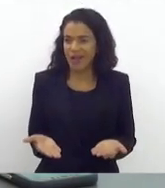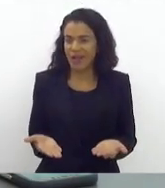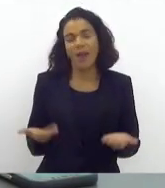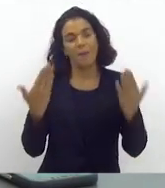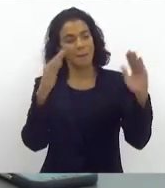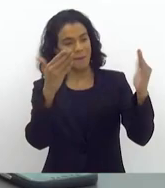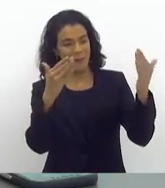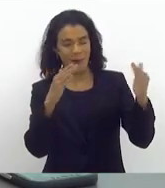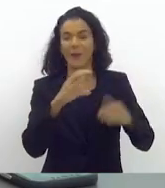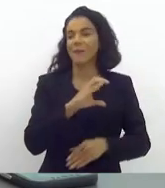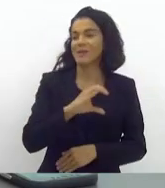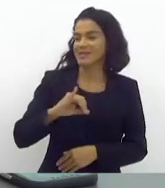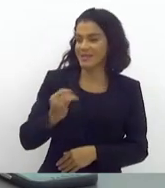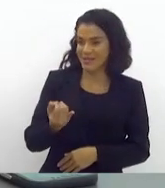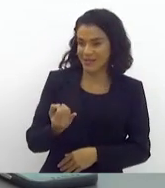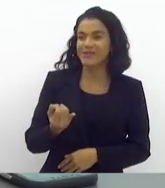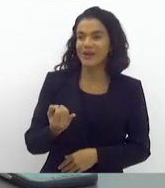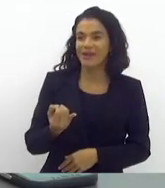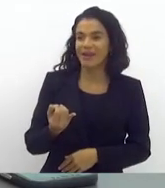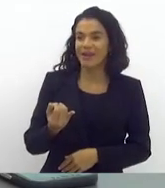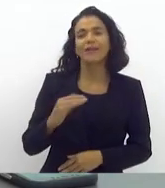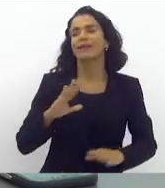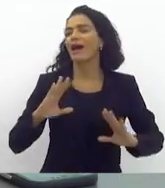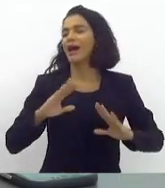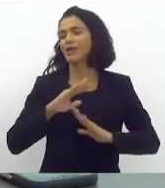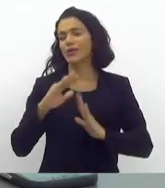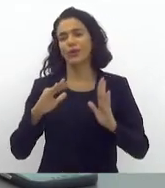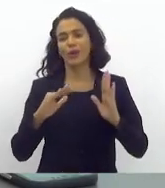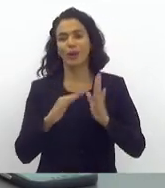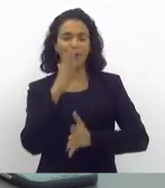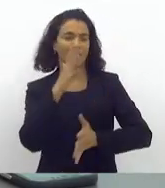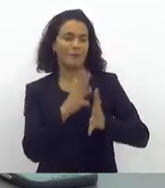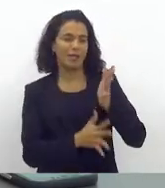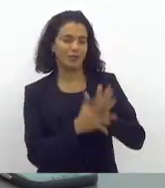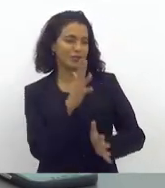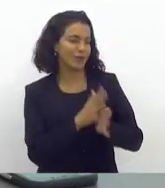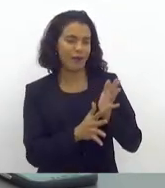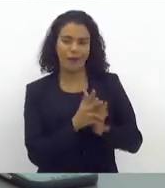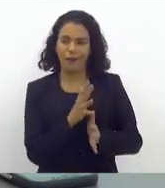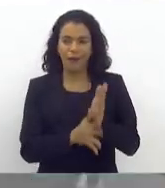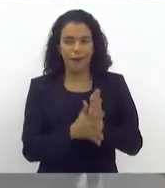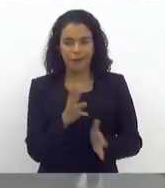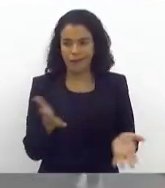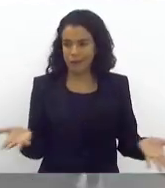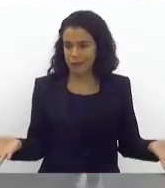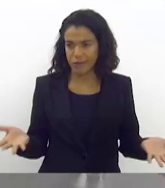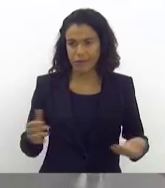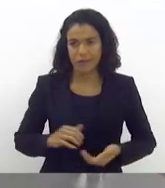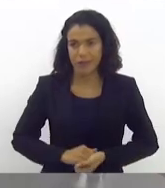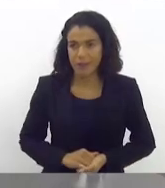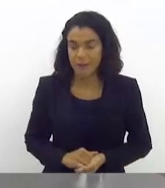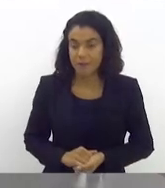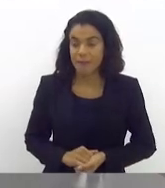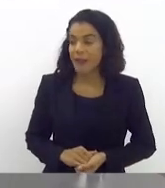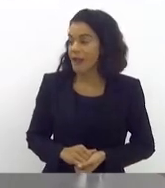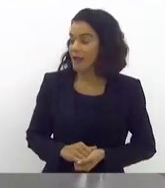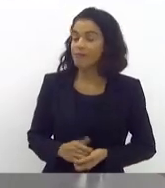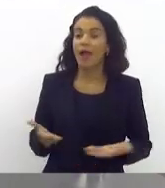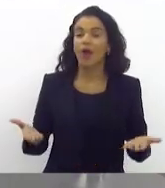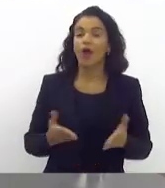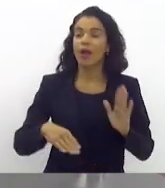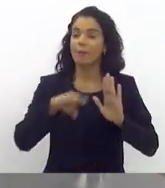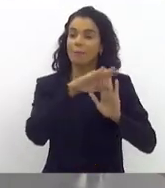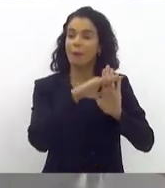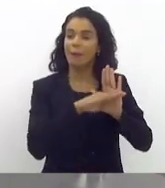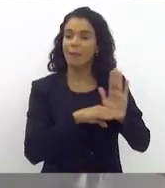Parabéns aí à CCJ que tá, levantou totalmente, o tema. Está totalmente prejudicado. Totalmente prejudicado e inconstitucional. Passamos então ao item 6.